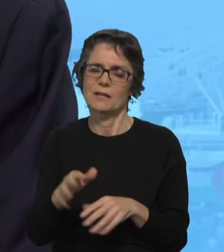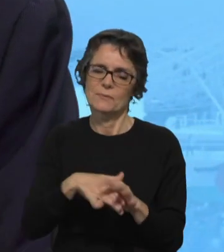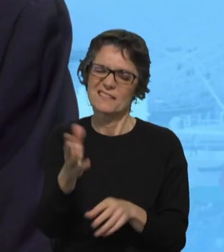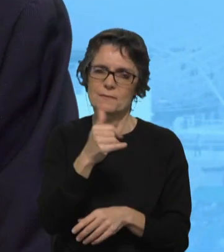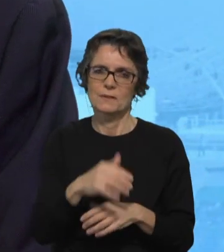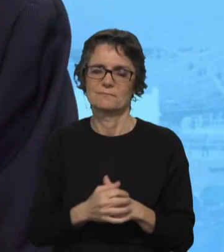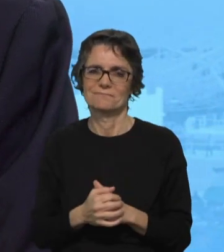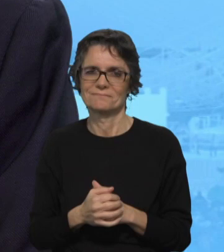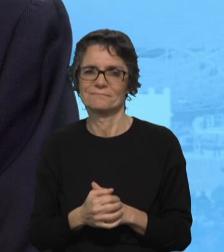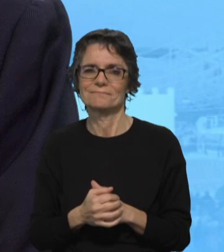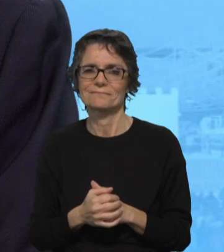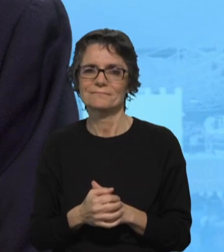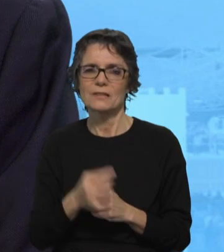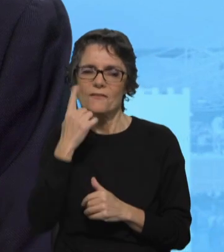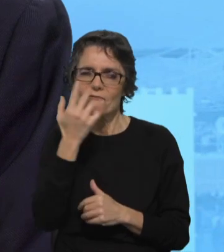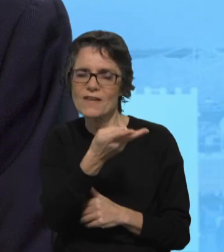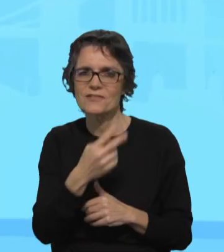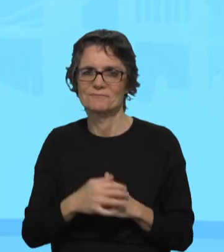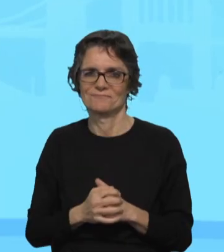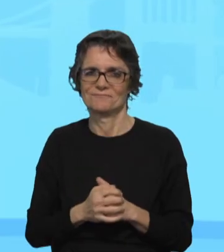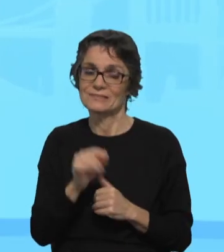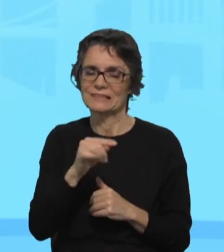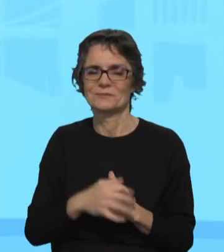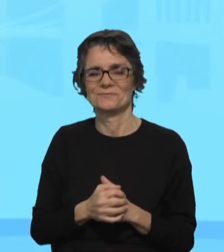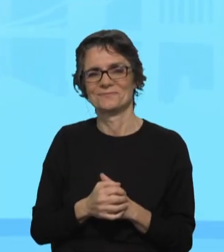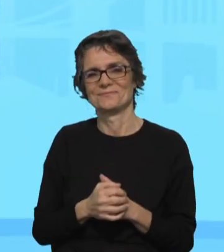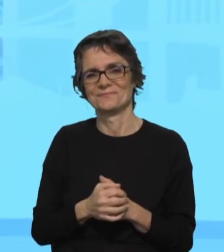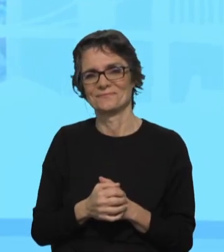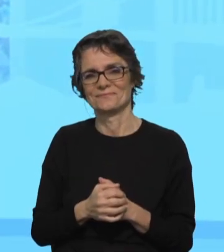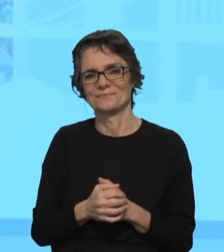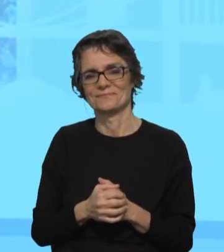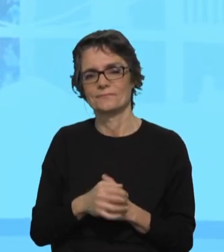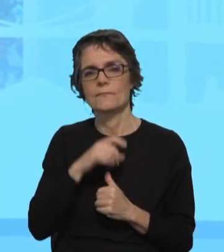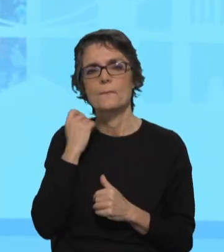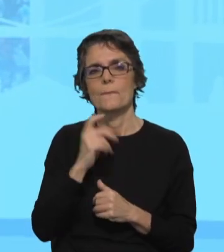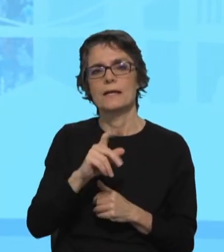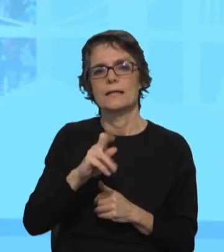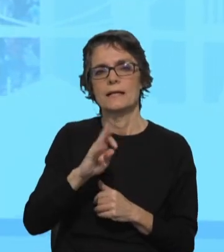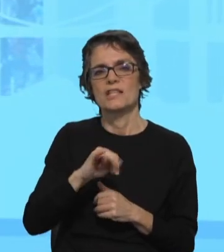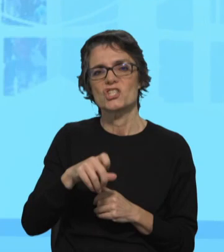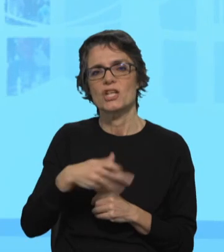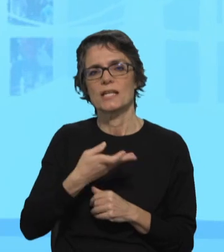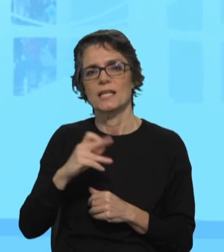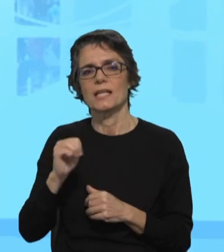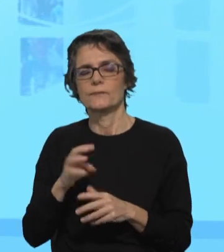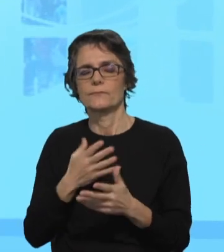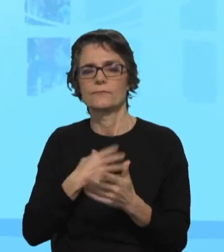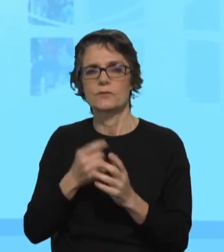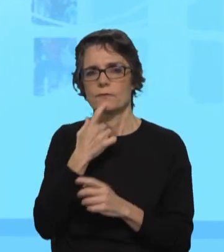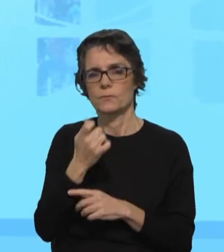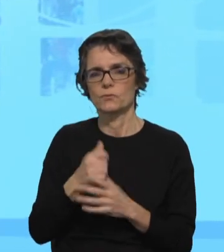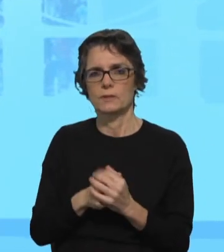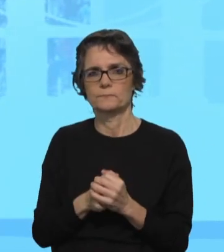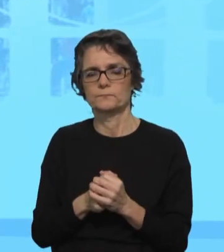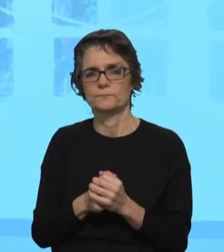perceberá, não sou original quando digo isto. Padre Alexandre, podemos dizer, falava há